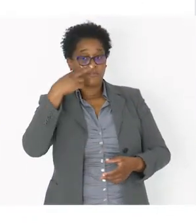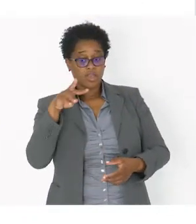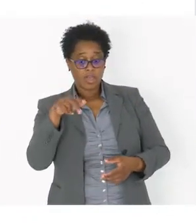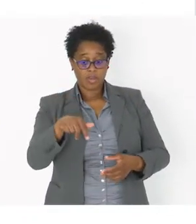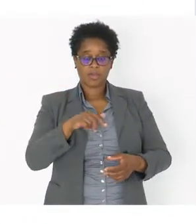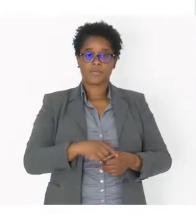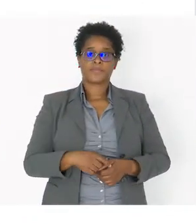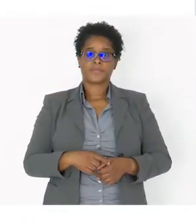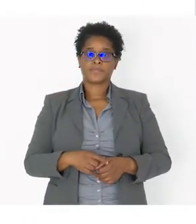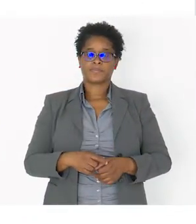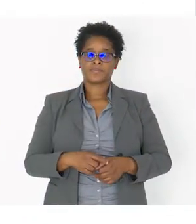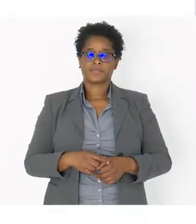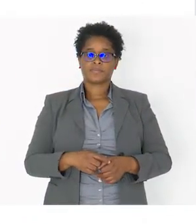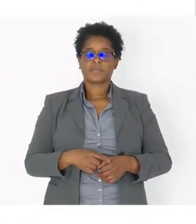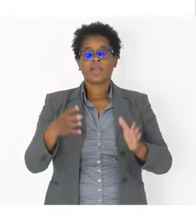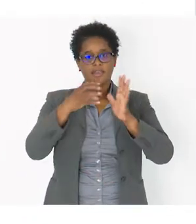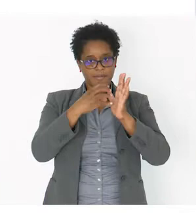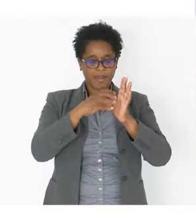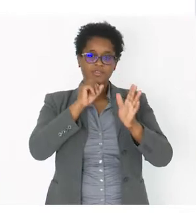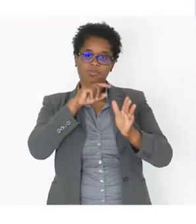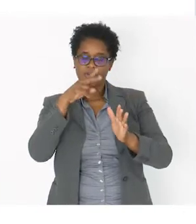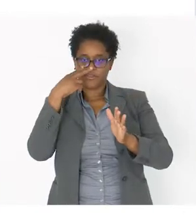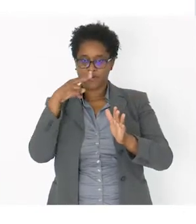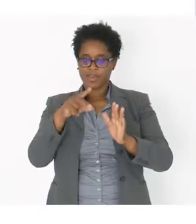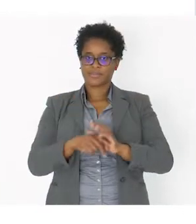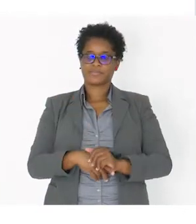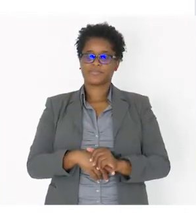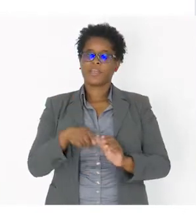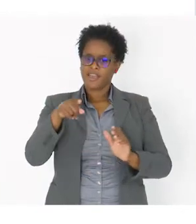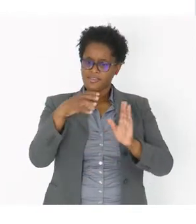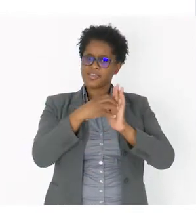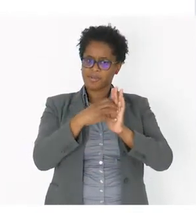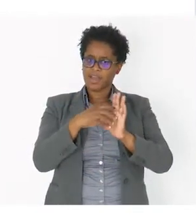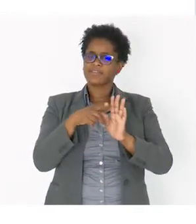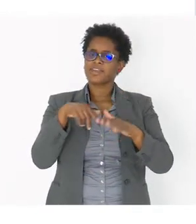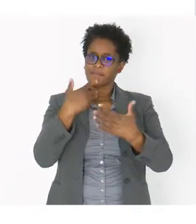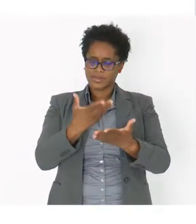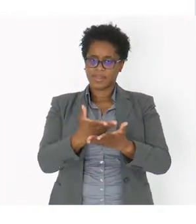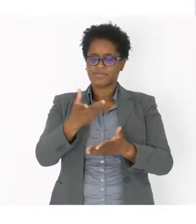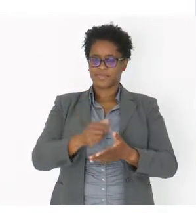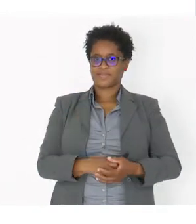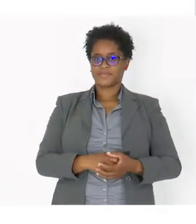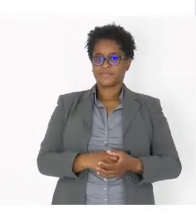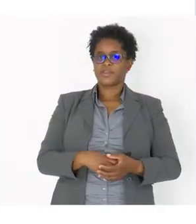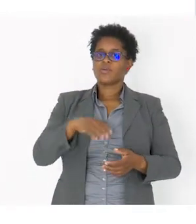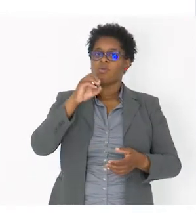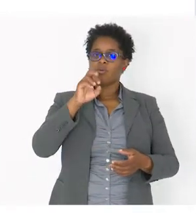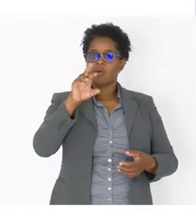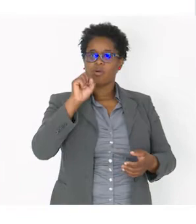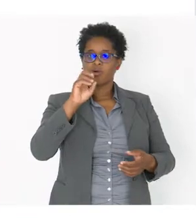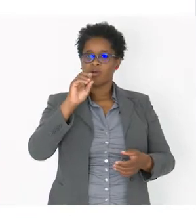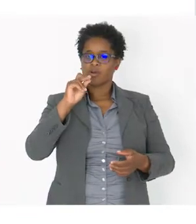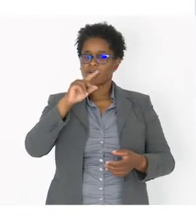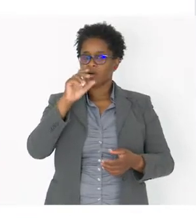aqui a imagem, como podem ver. Esta imagem representa o órgão,